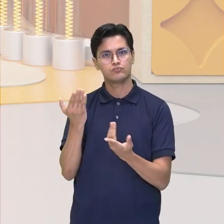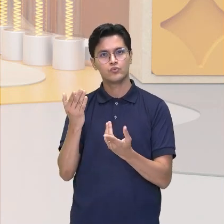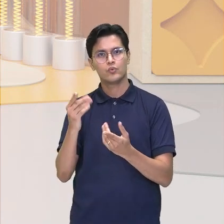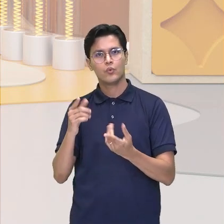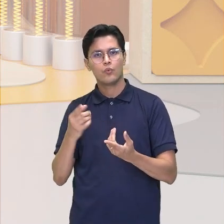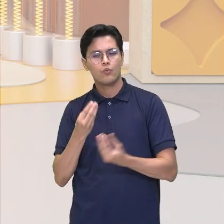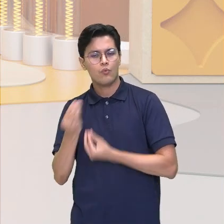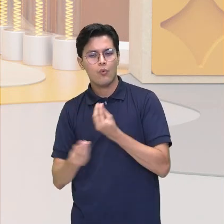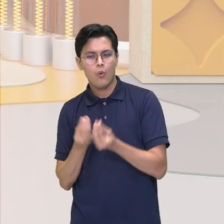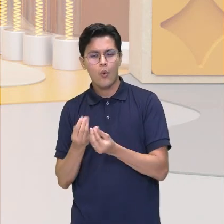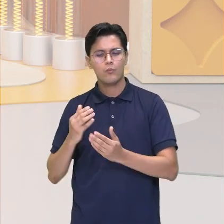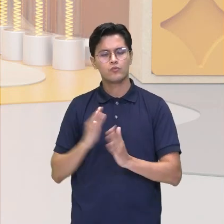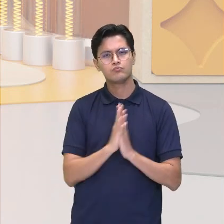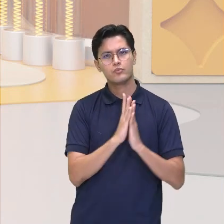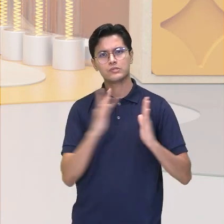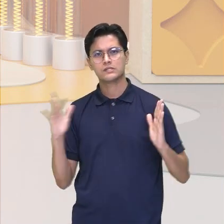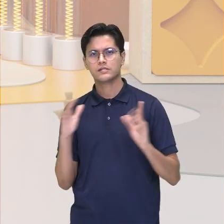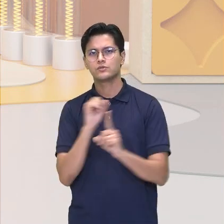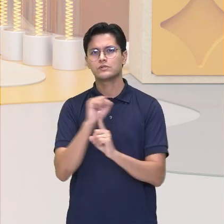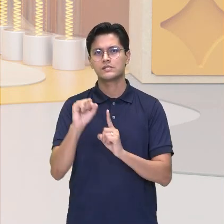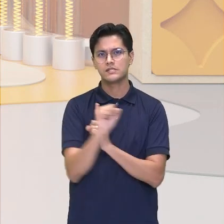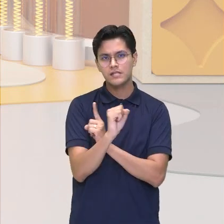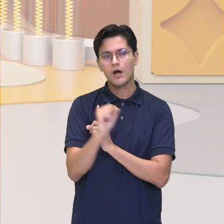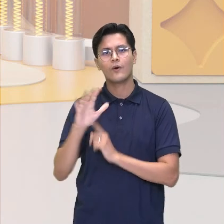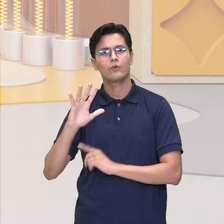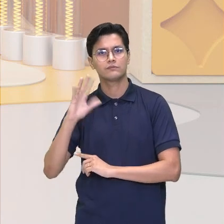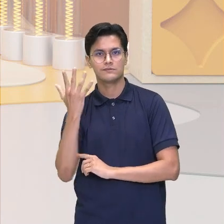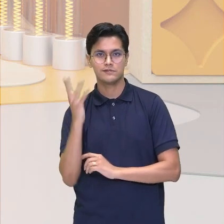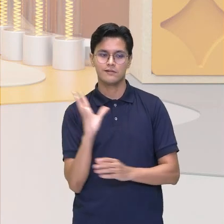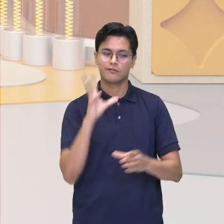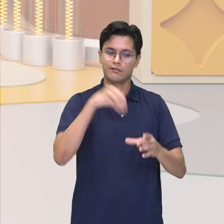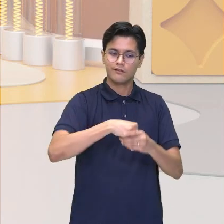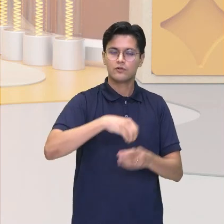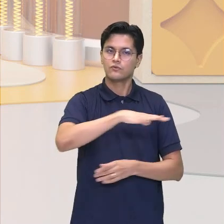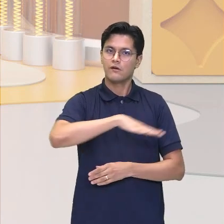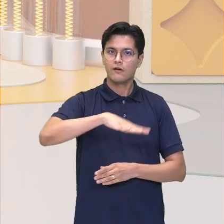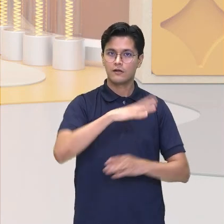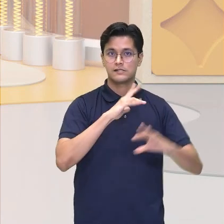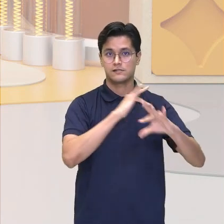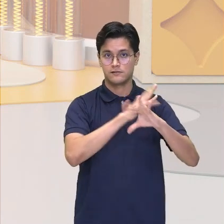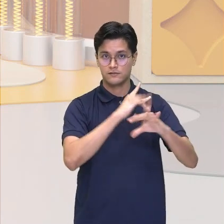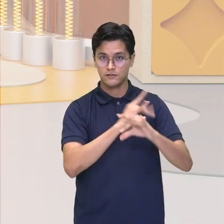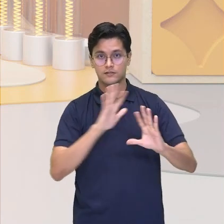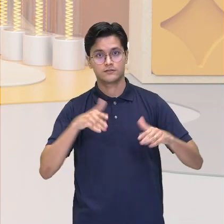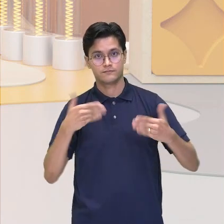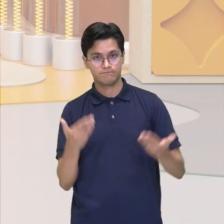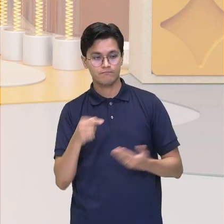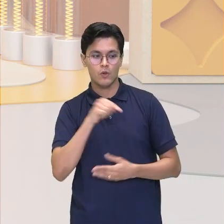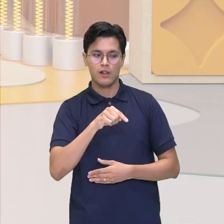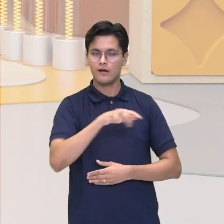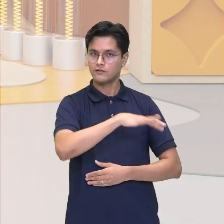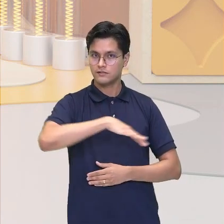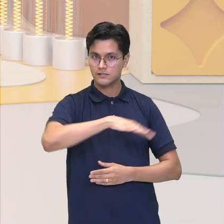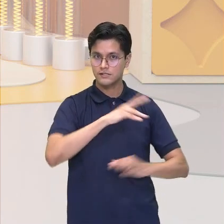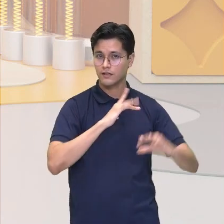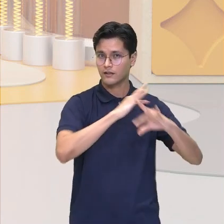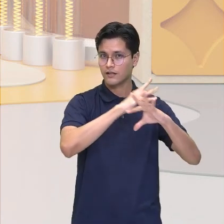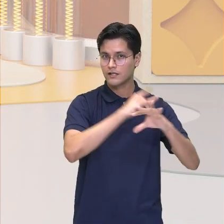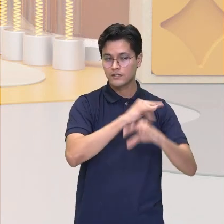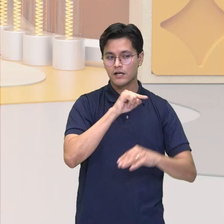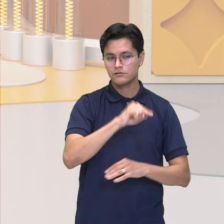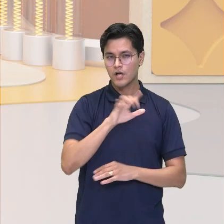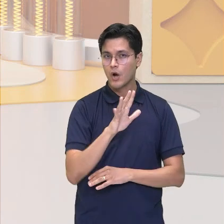ela passe a acontecer agora nas cidades. Então, são nas cidades que vão passar a acontecer